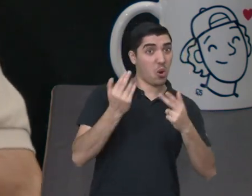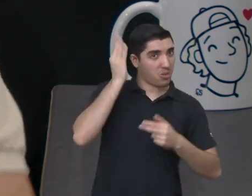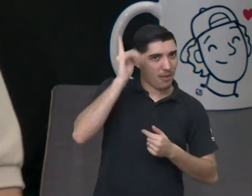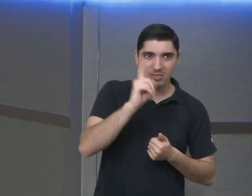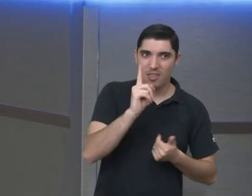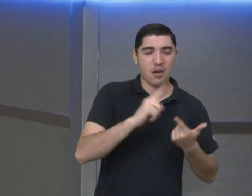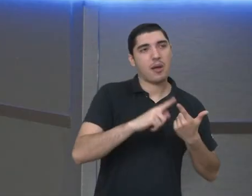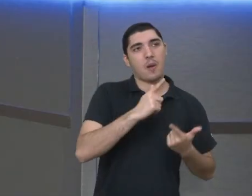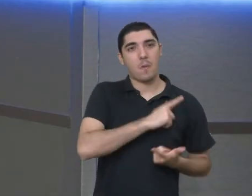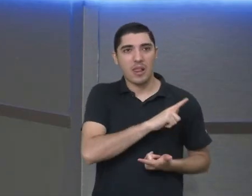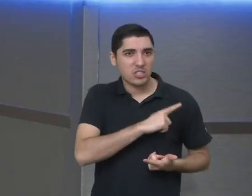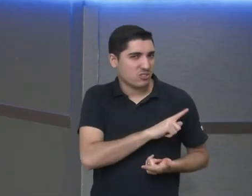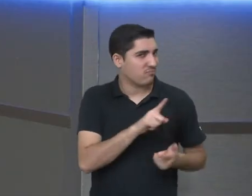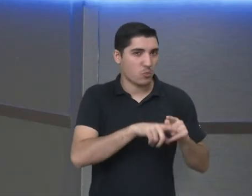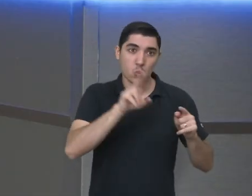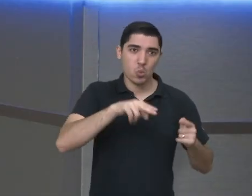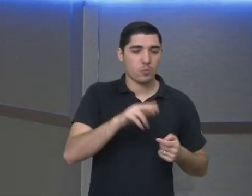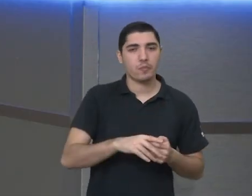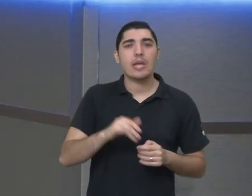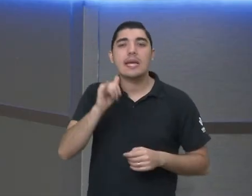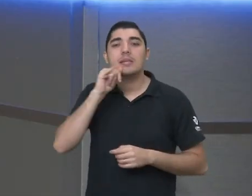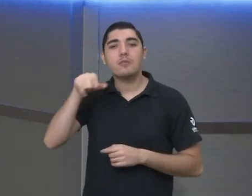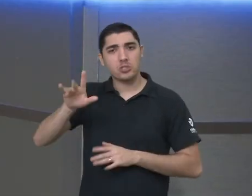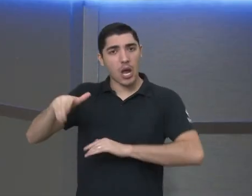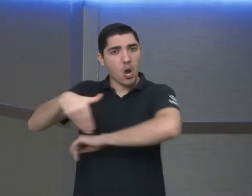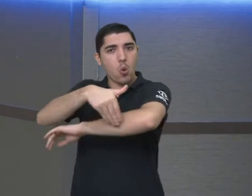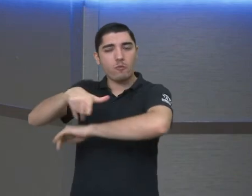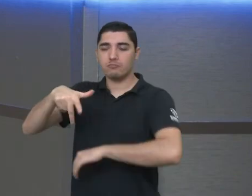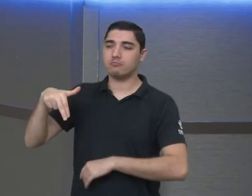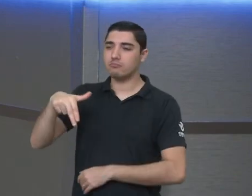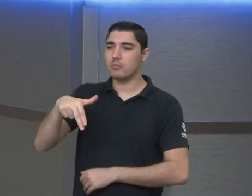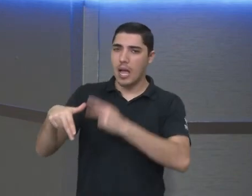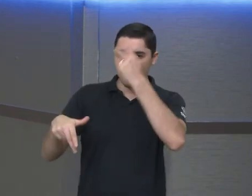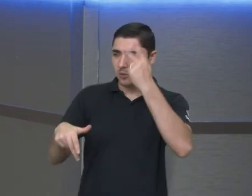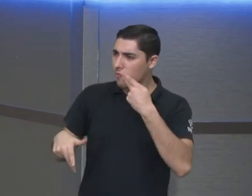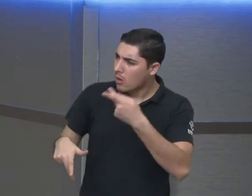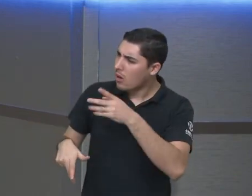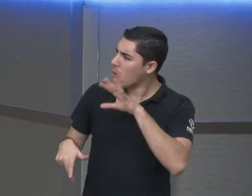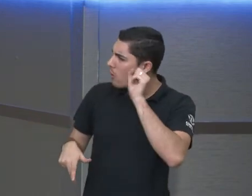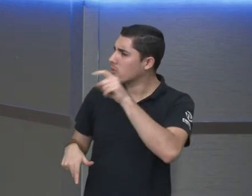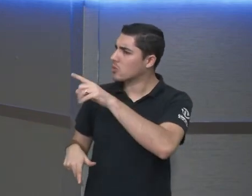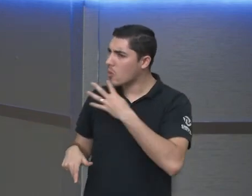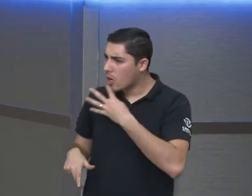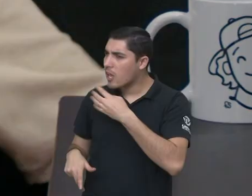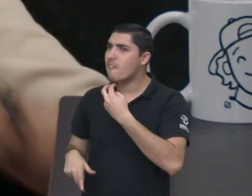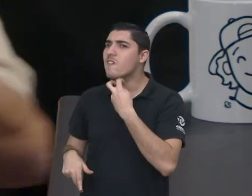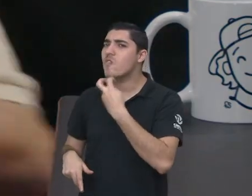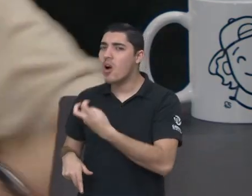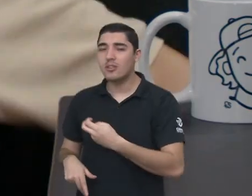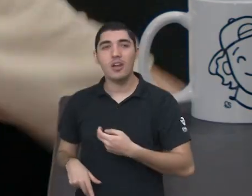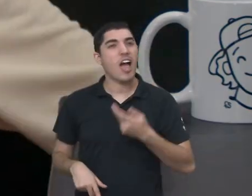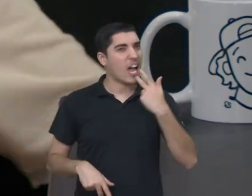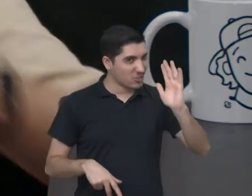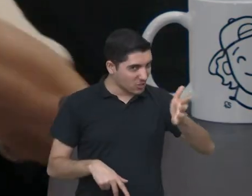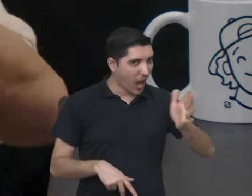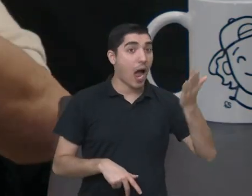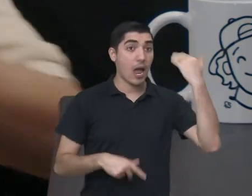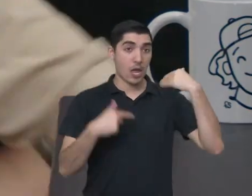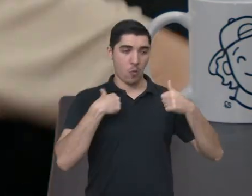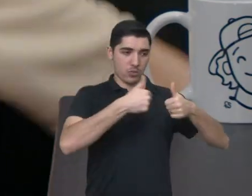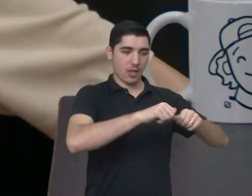a passagem, uma com outra que eu não esqueço, a vitória do São José de 4-0 lá em 80 contra a Cataduvense, foi campeão